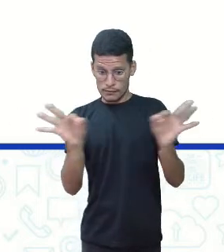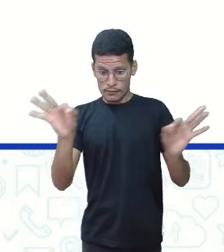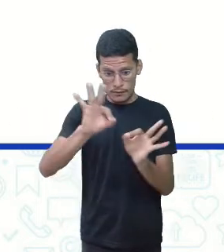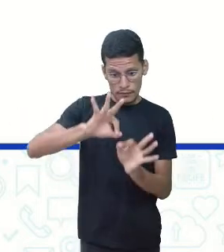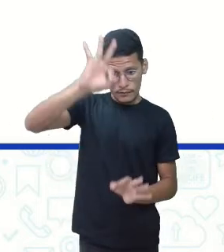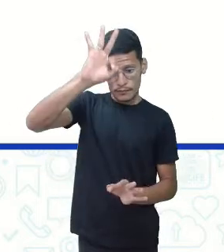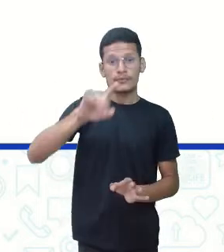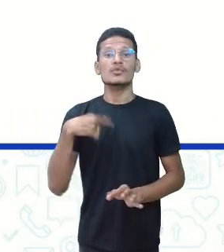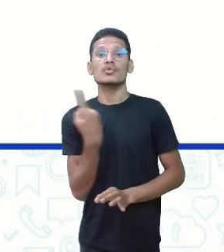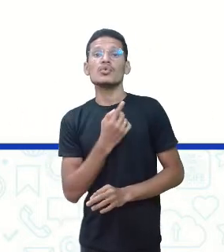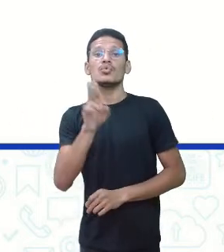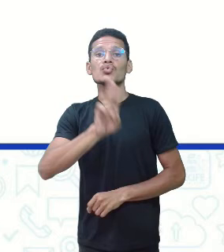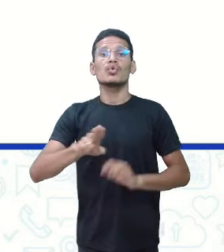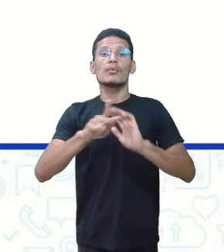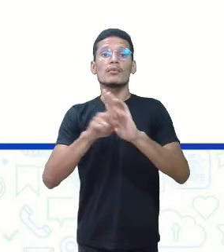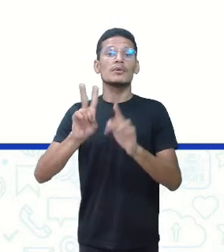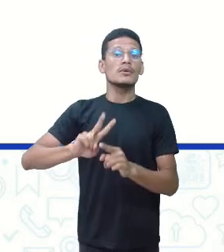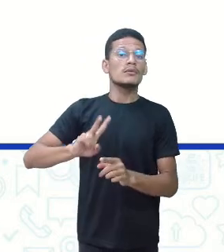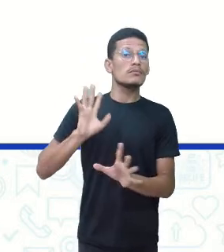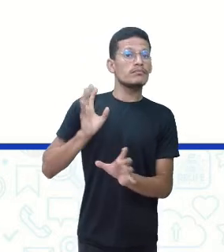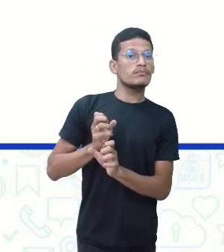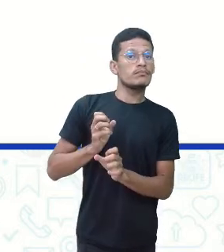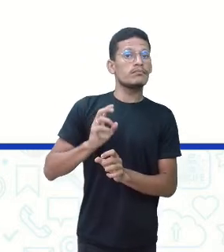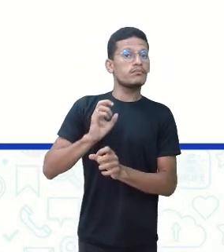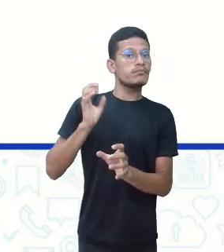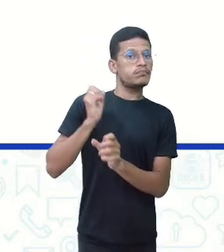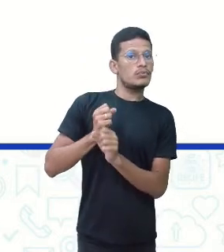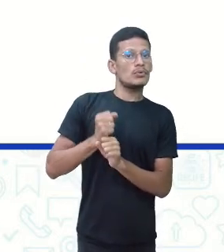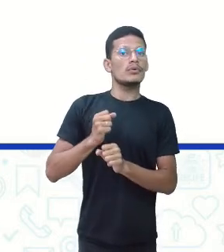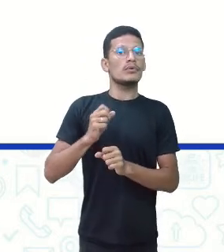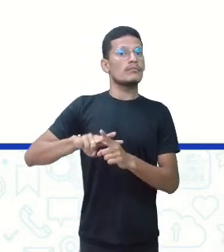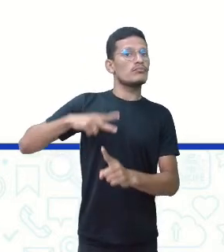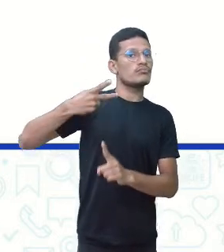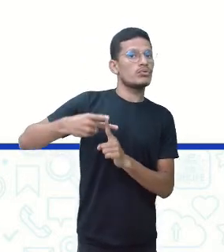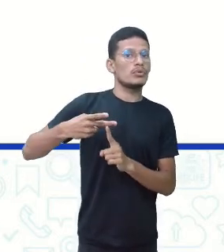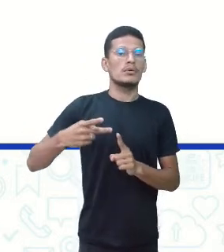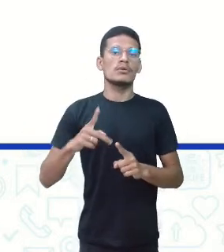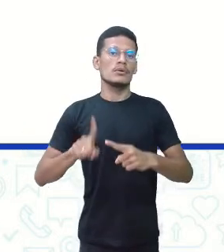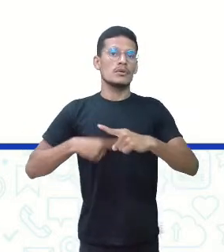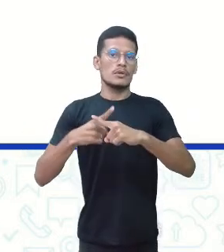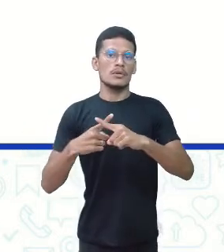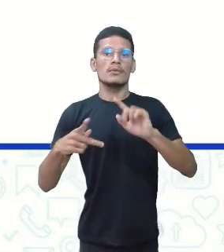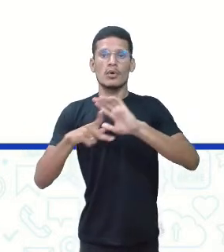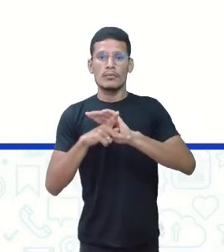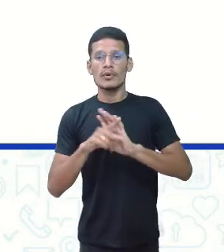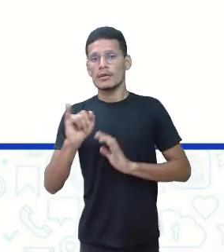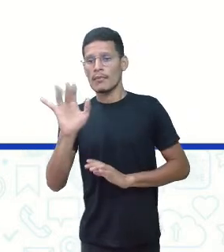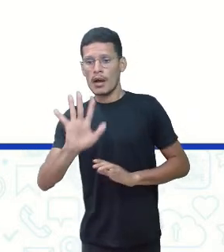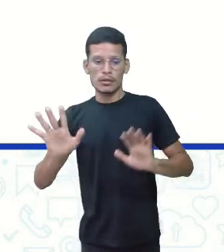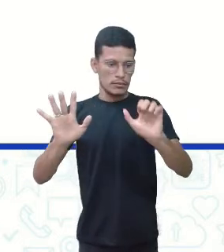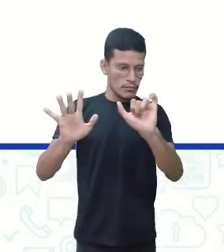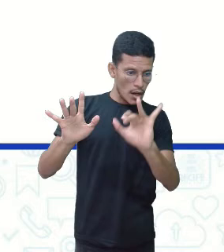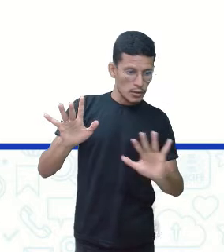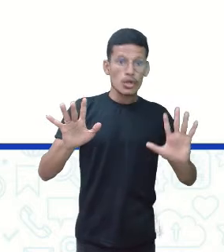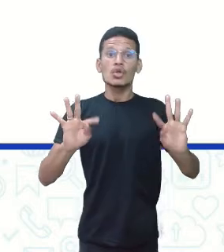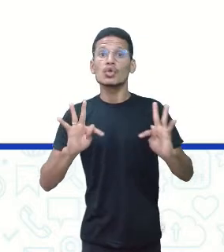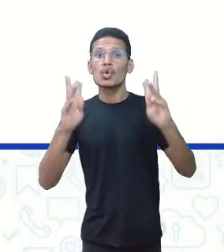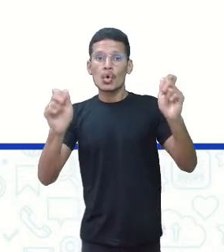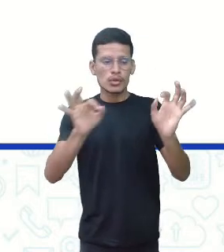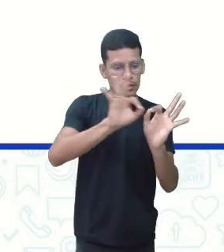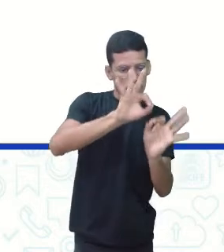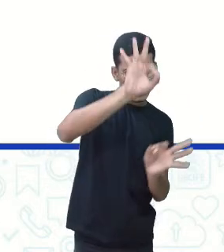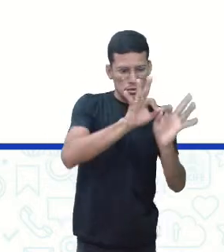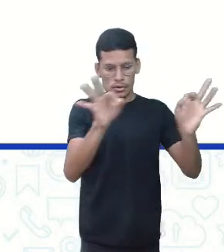utilizou a multiplicação dos valores da figura de todas as dimensões para achar os novos valores e o novo tamanho,